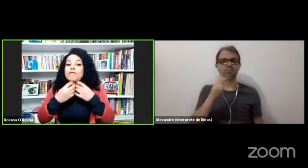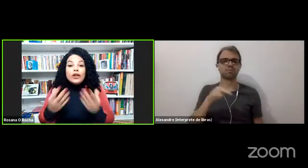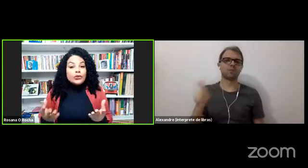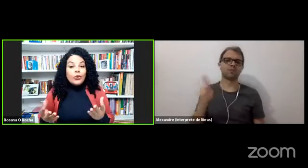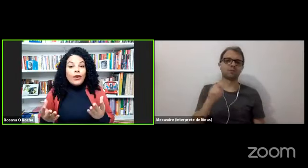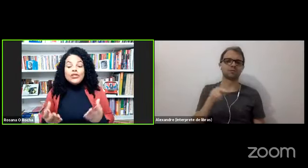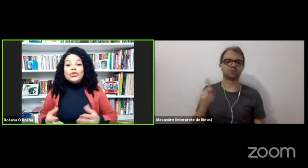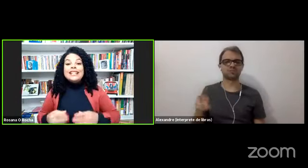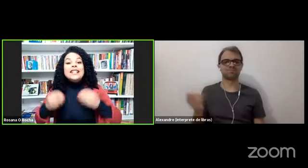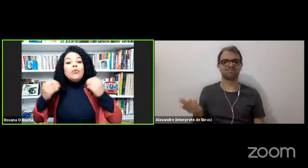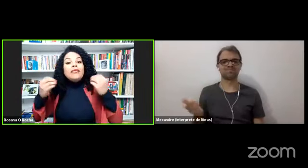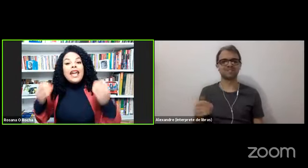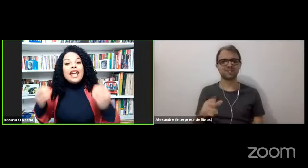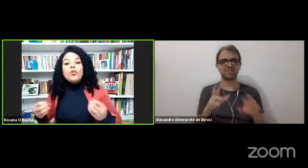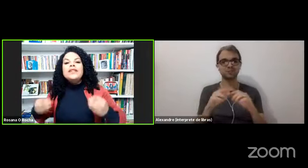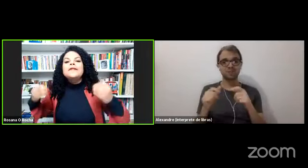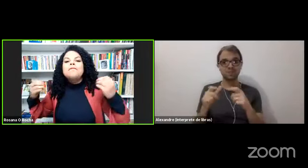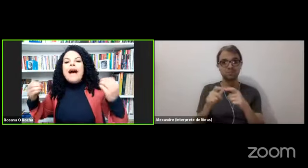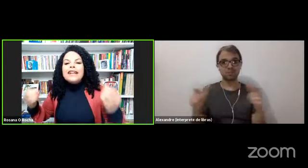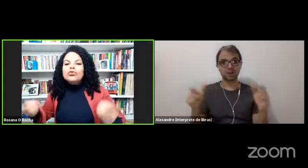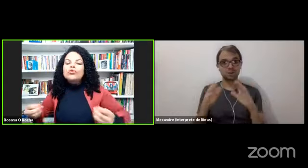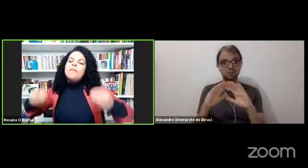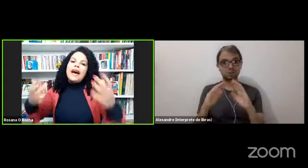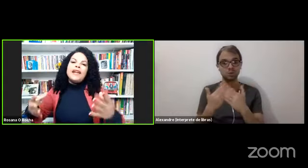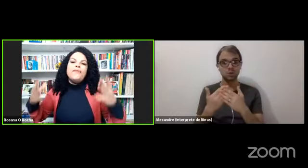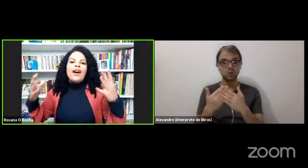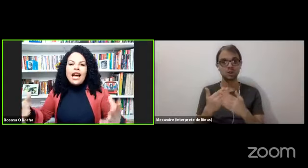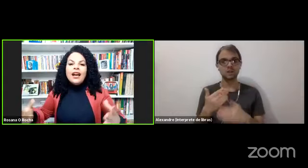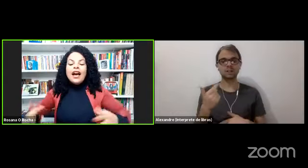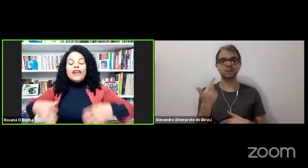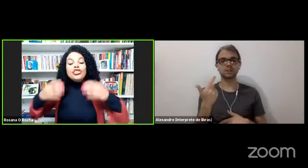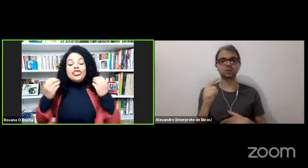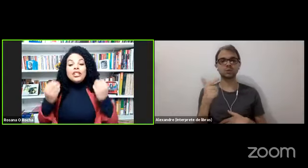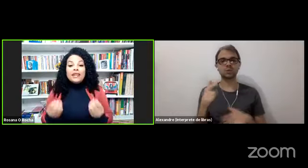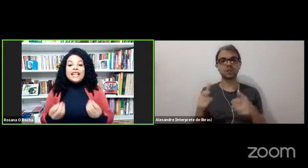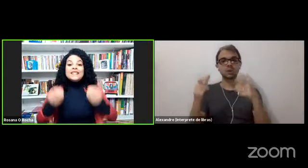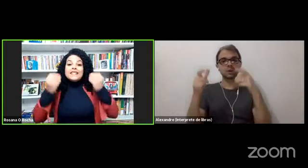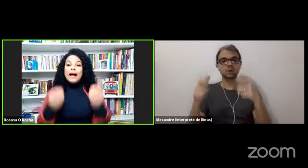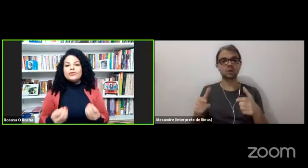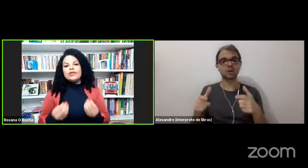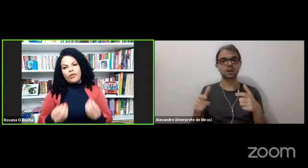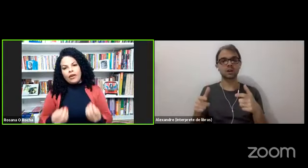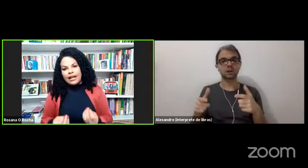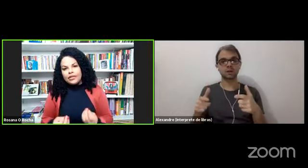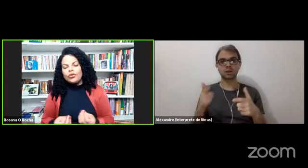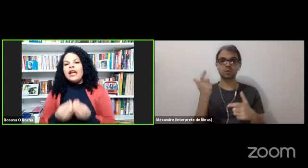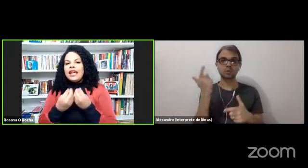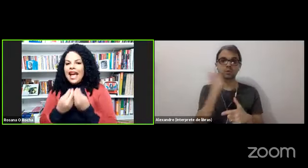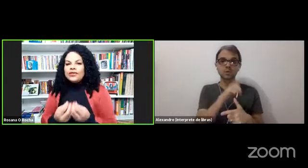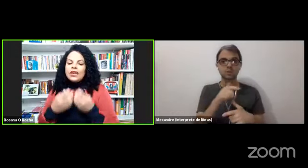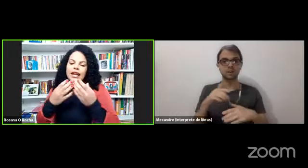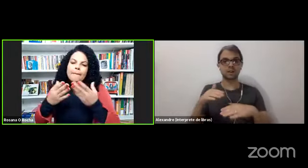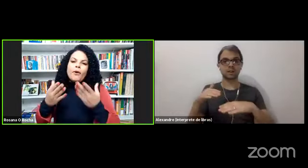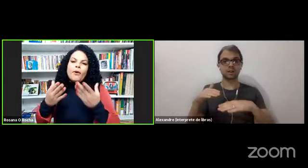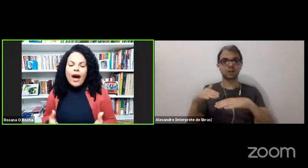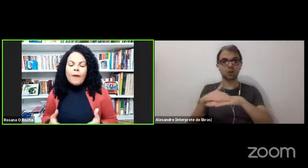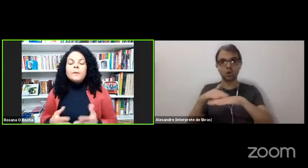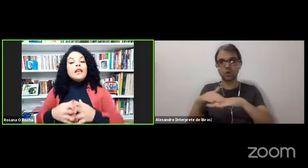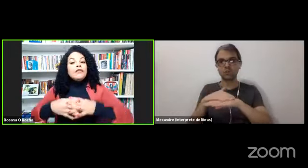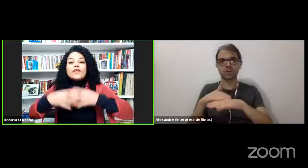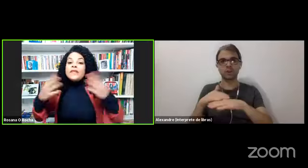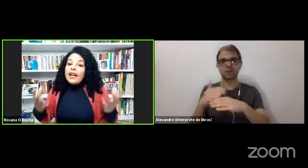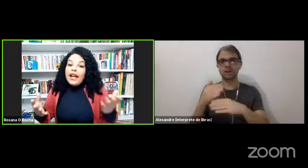porque em muitos colégios eles não têm um espaço para falar. A gente não tem esse espaço democrático. E é isso que eu queria